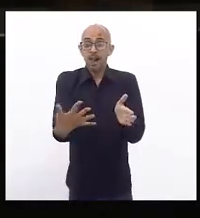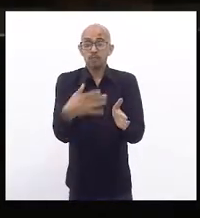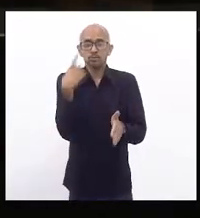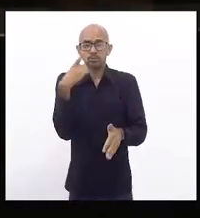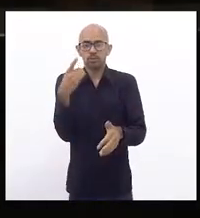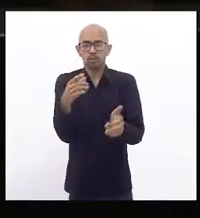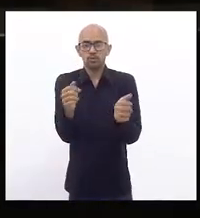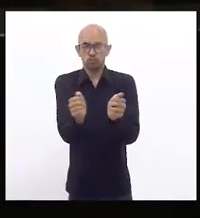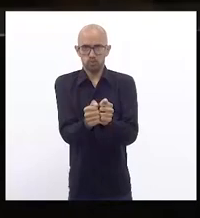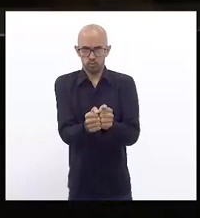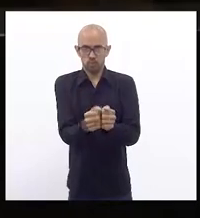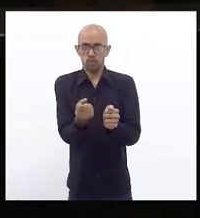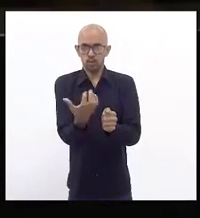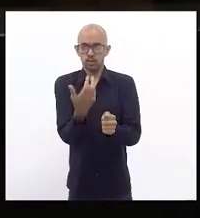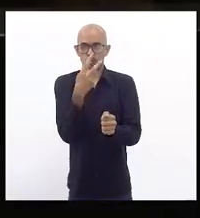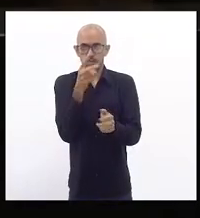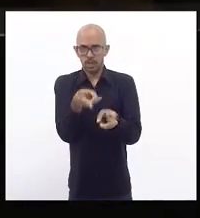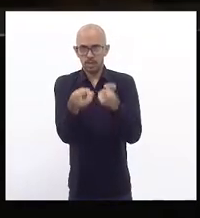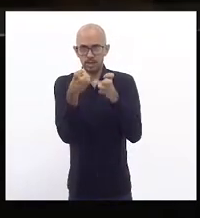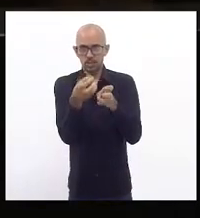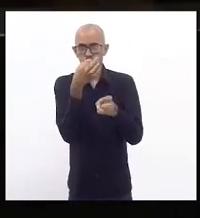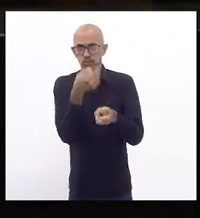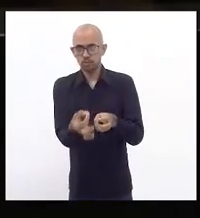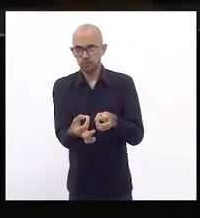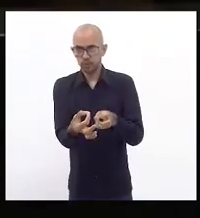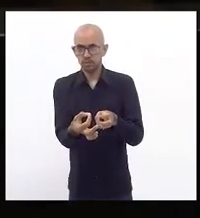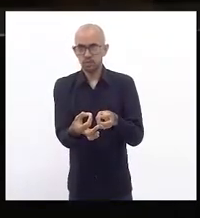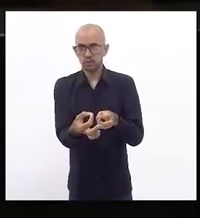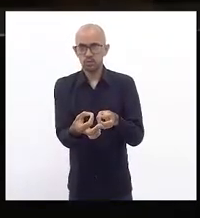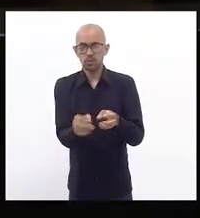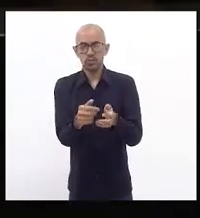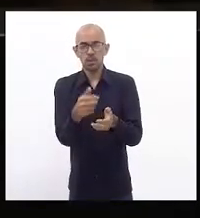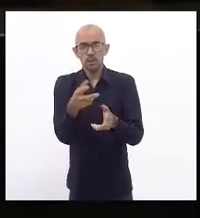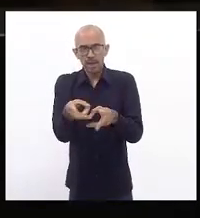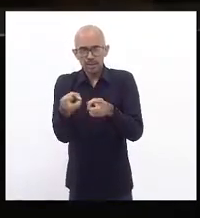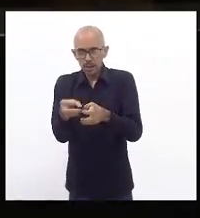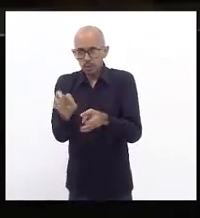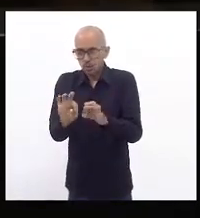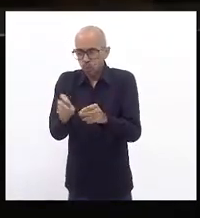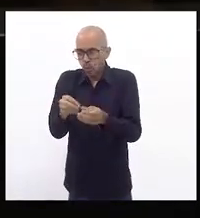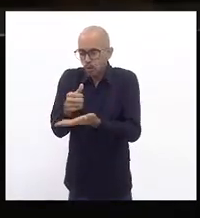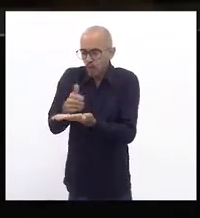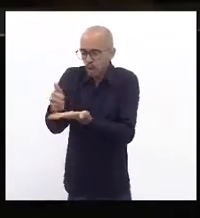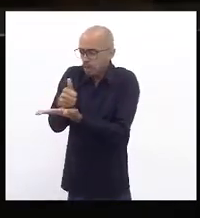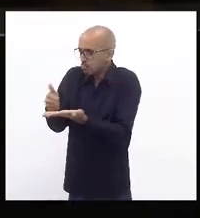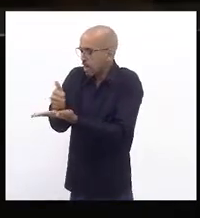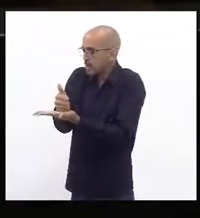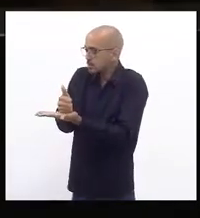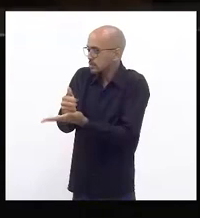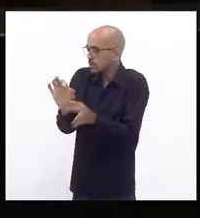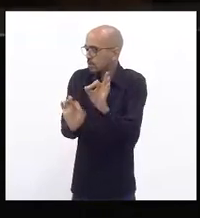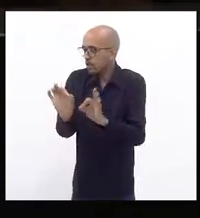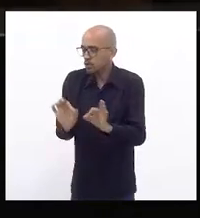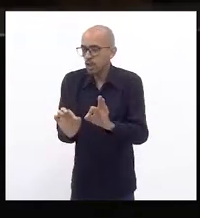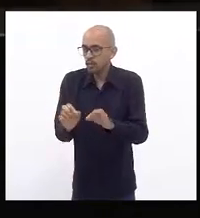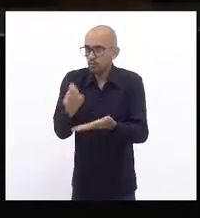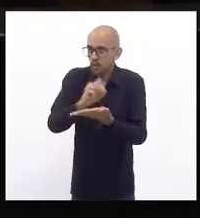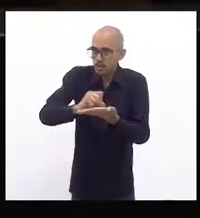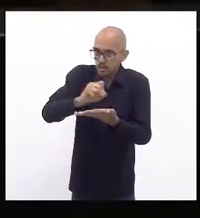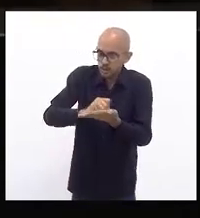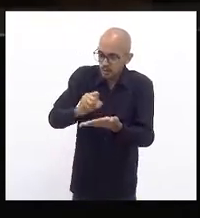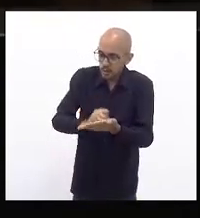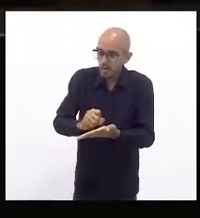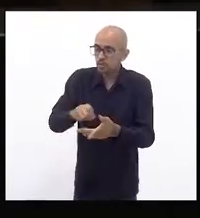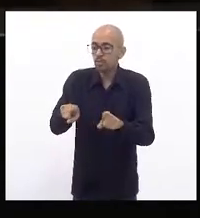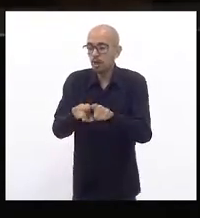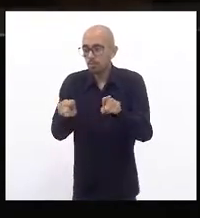para a justificativa do projeto, a gente vê todas as bases nas quais o projeto foi escrito e a gente viu o